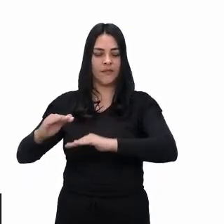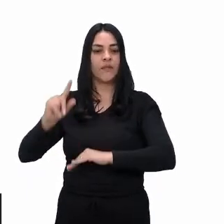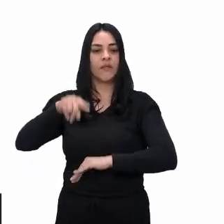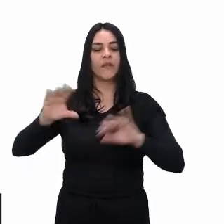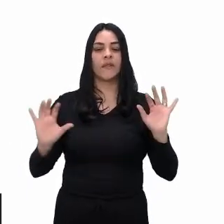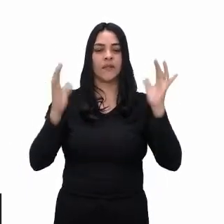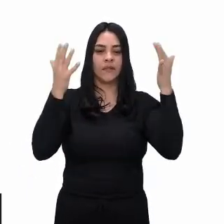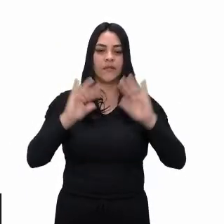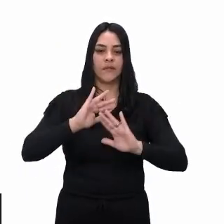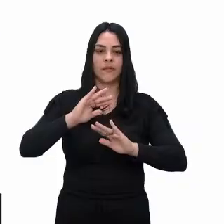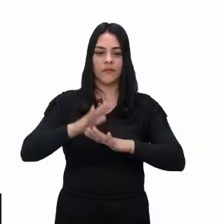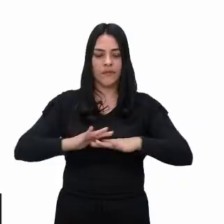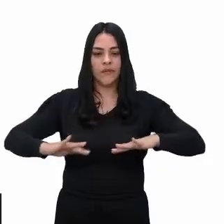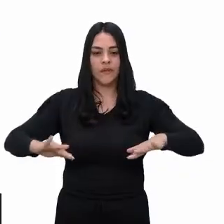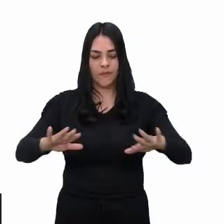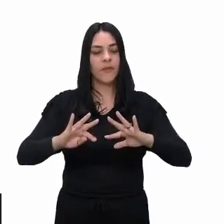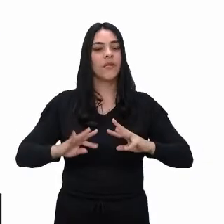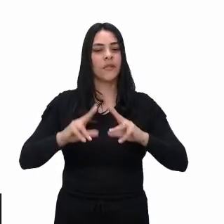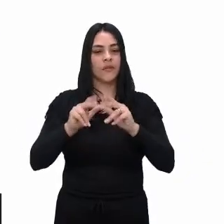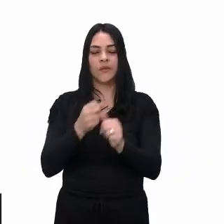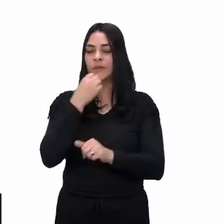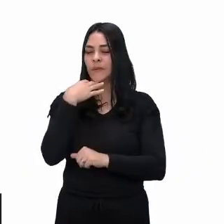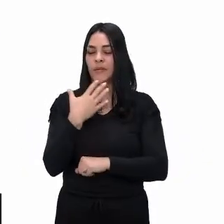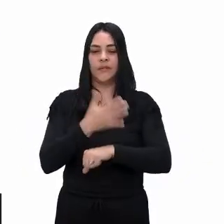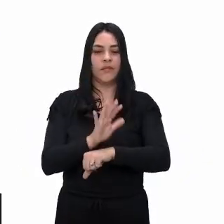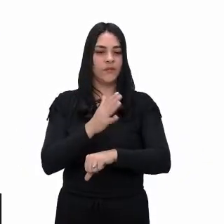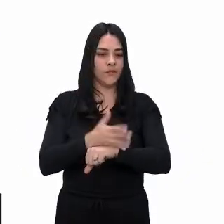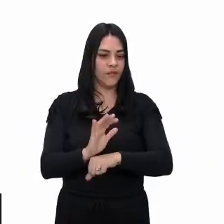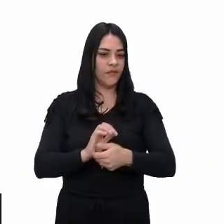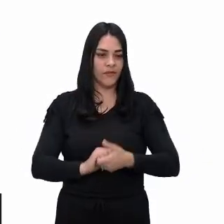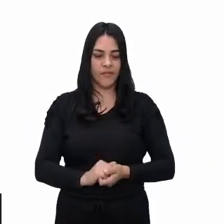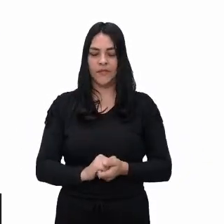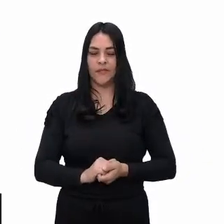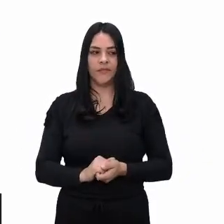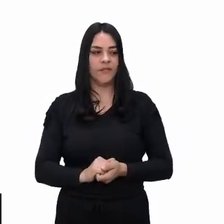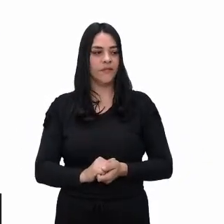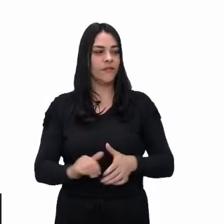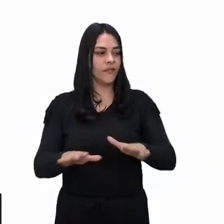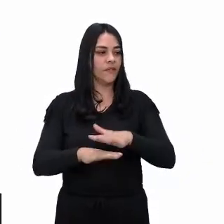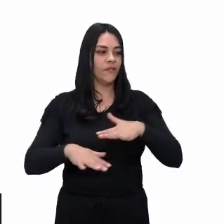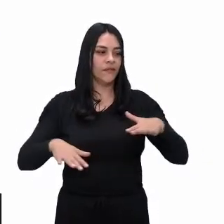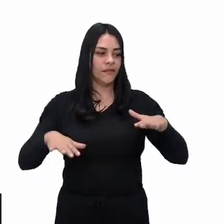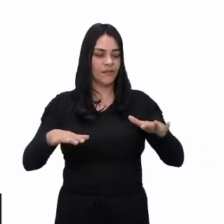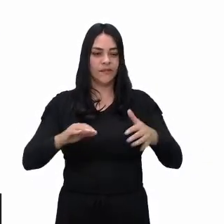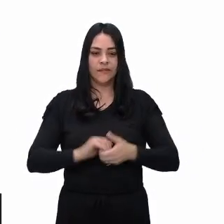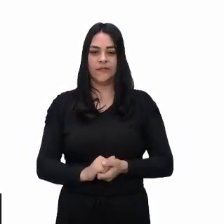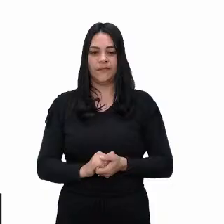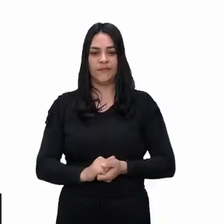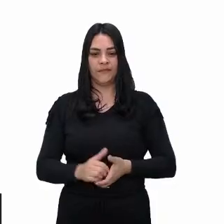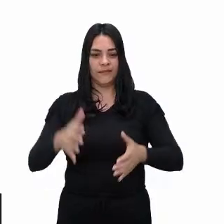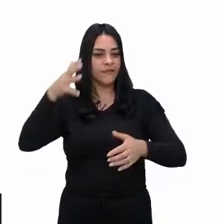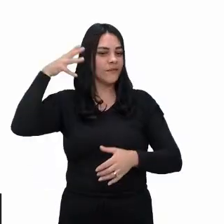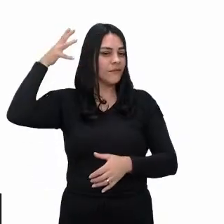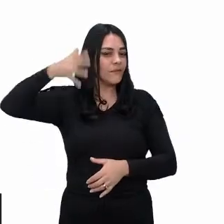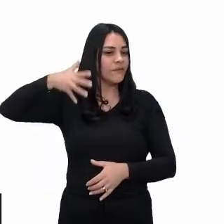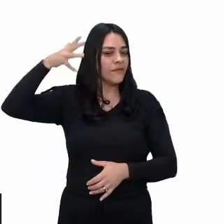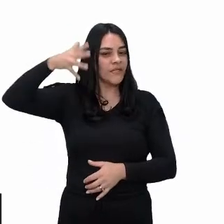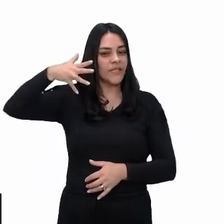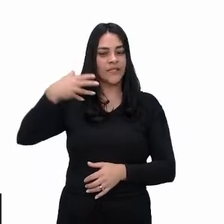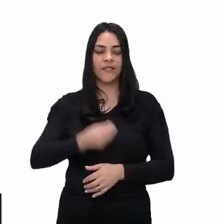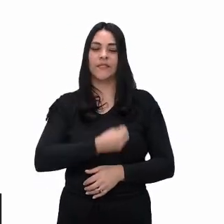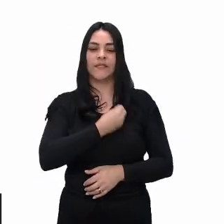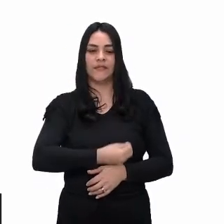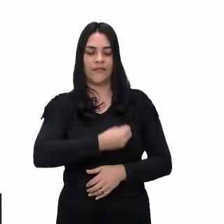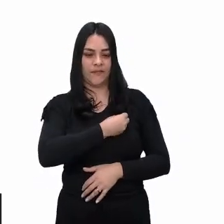que ampliam, né, a visibilidade de boas práticas ambientais, onde nós promovemos palestras, vivências dinâmicas